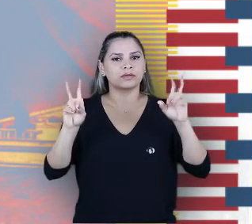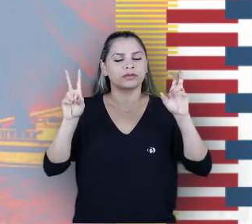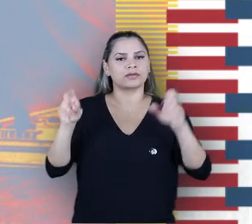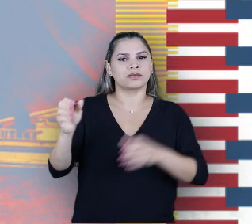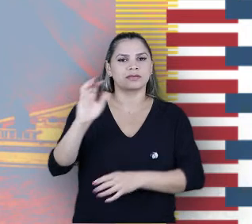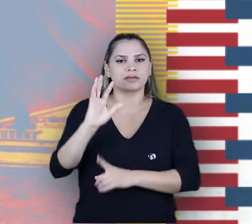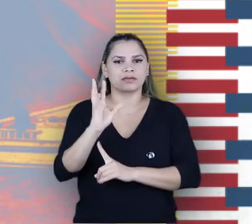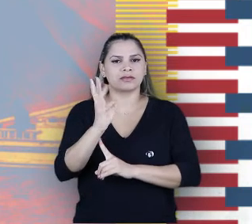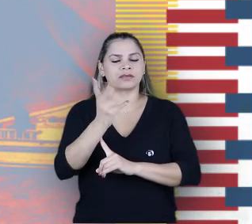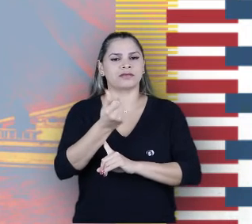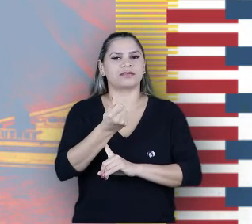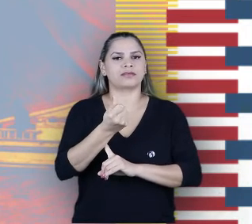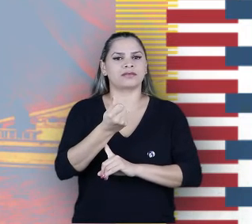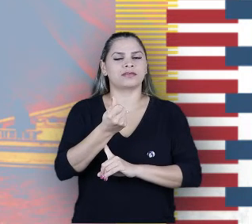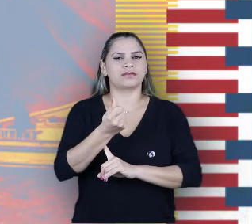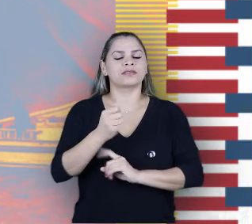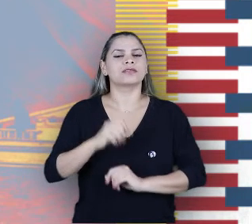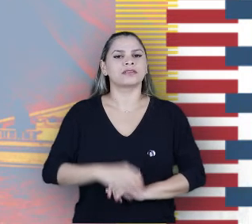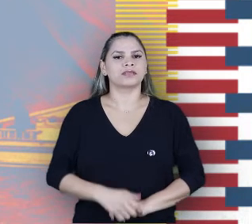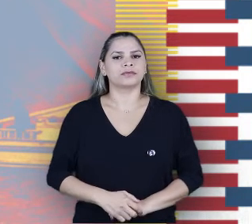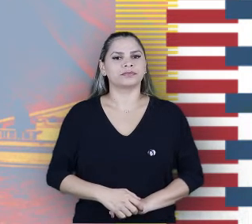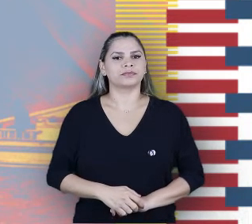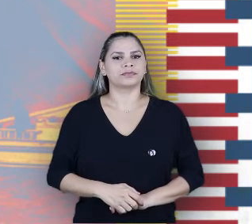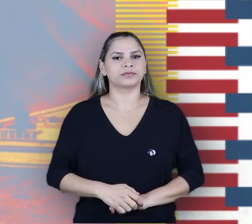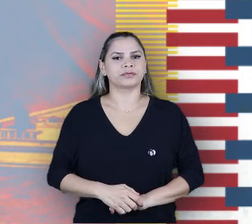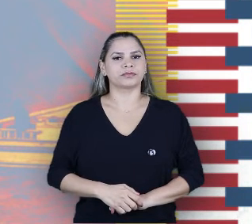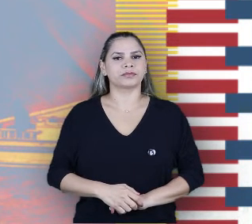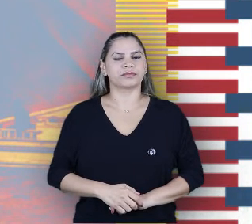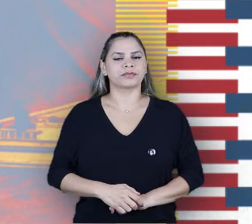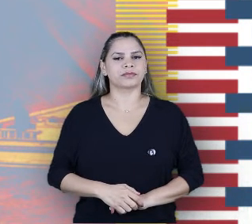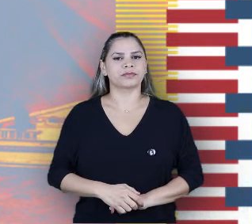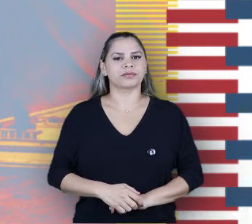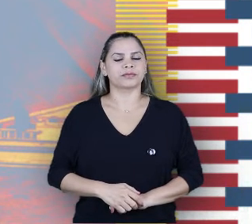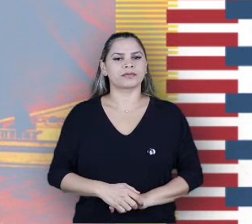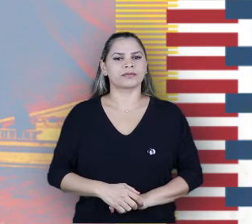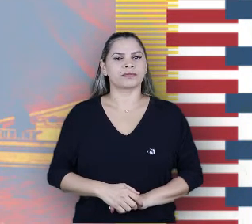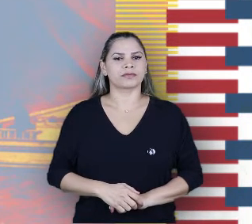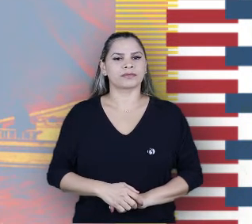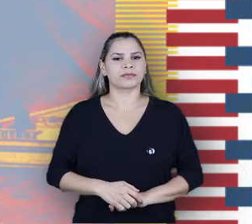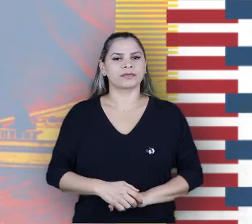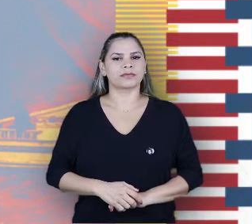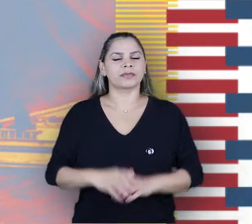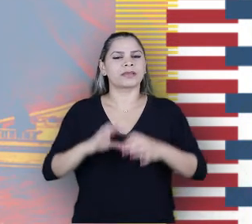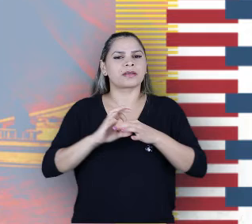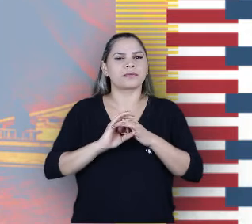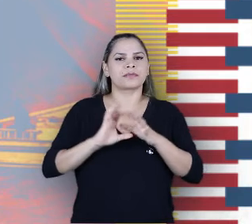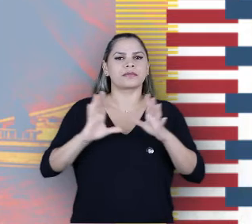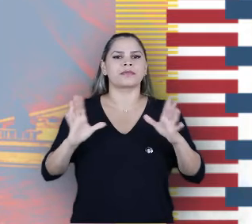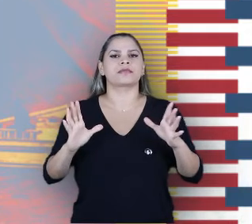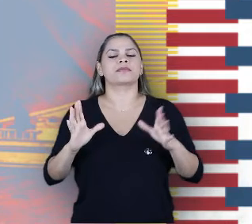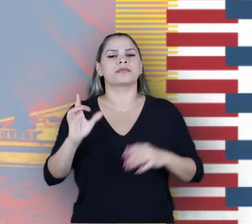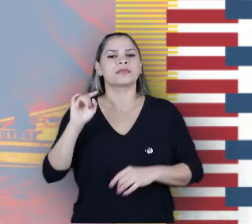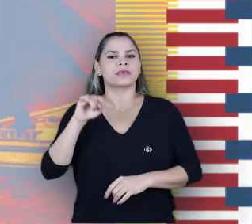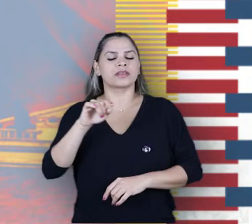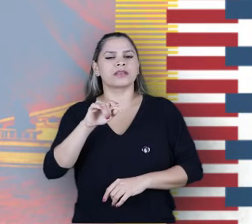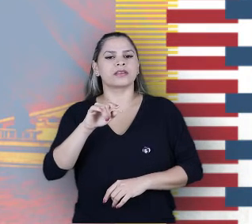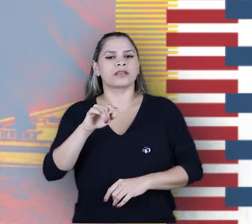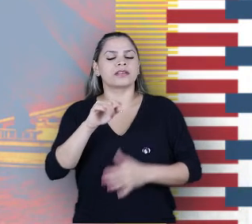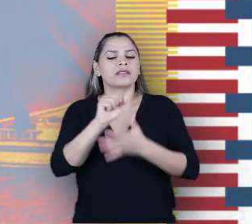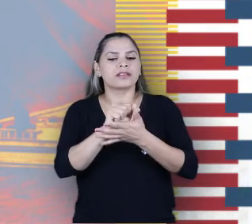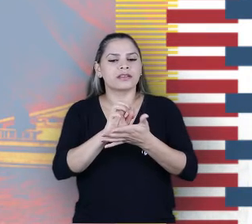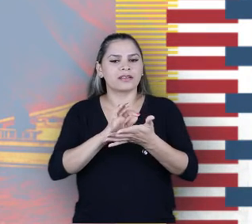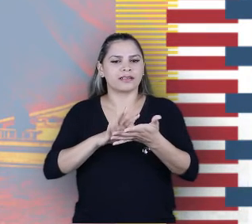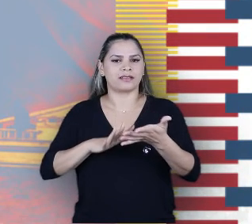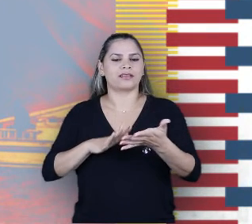atividades onde o aluno possa refletir sobre situações que estão sendo trabalhadas socialmente, que